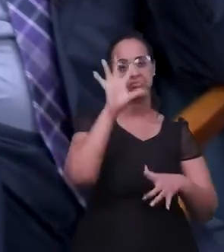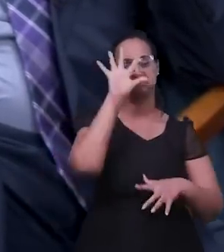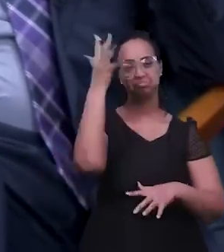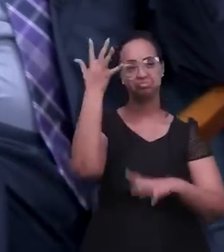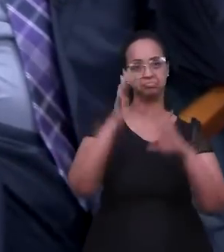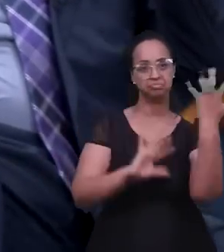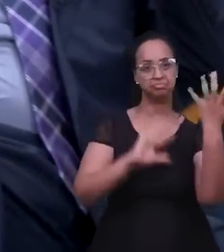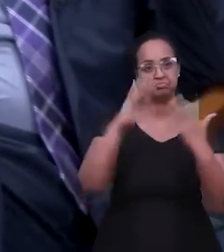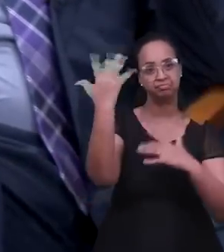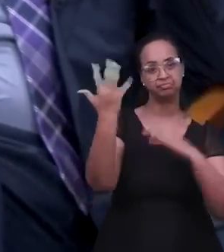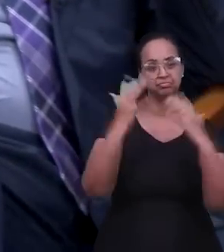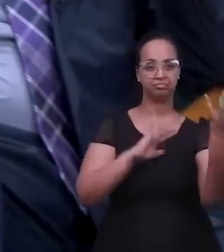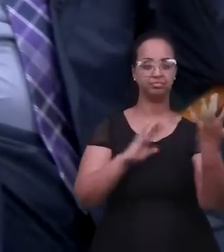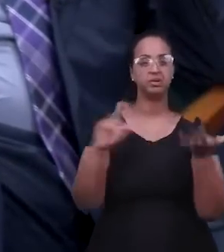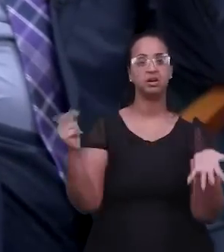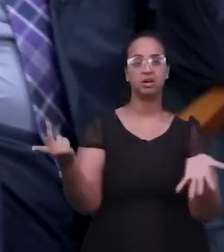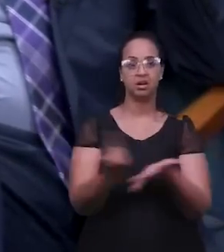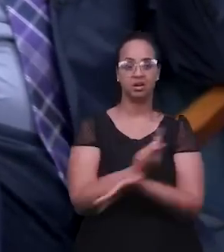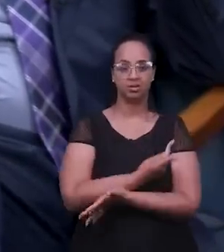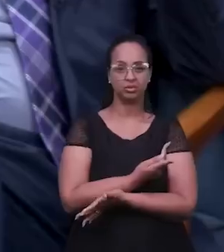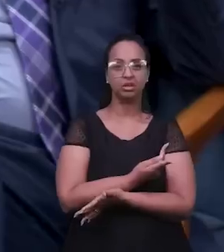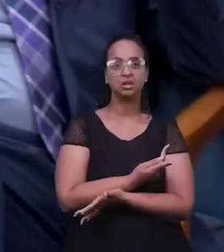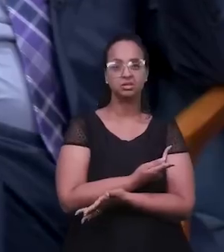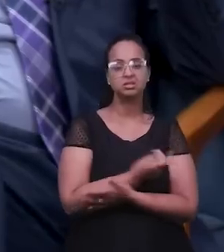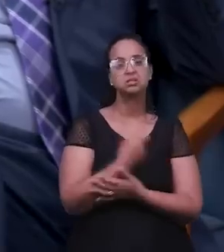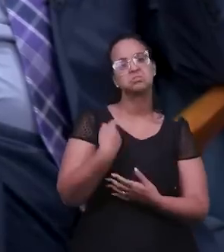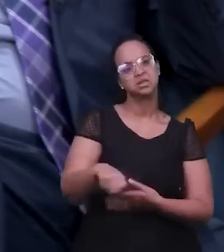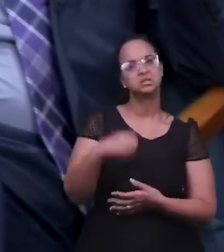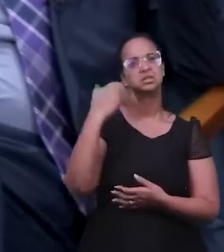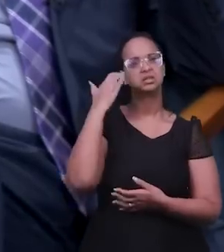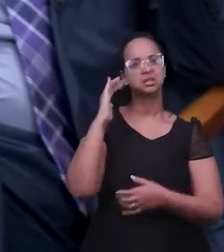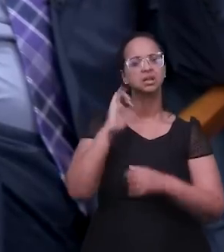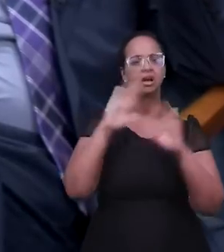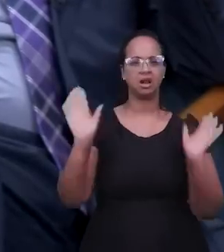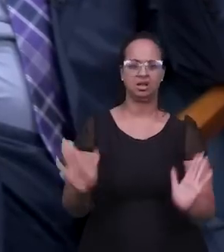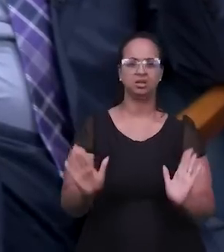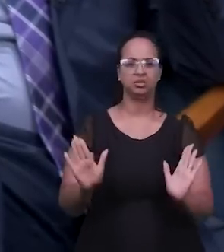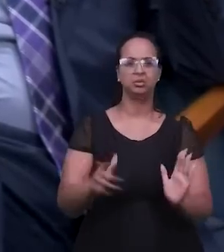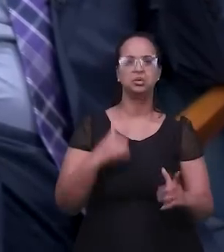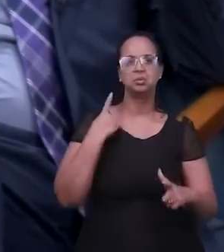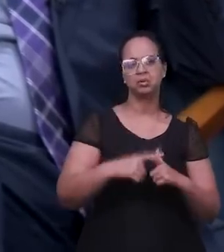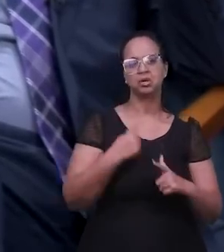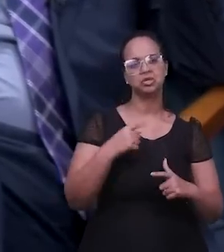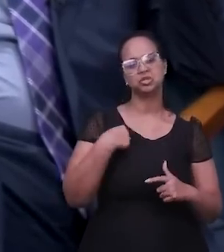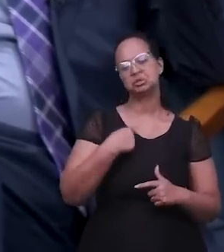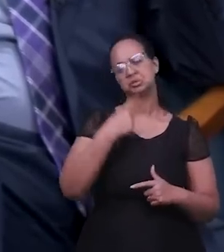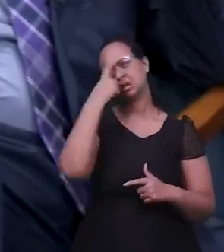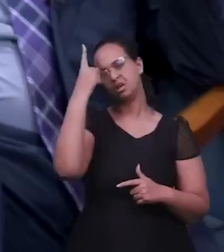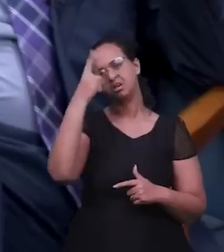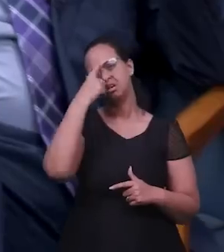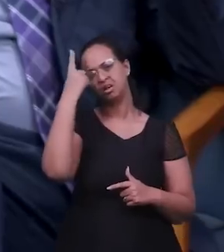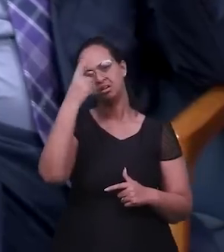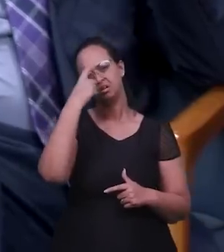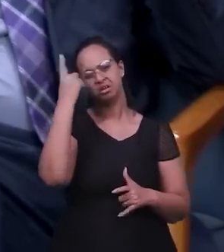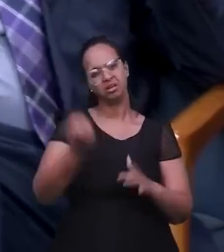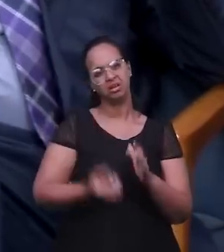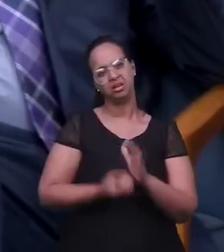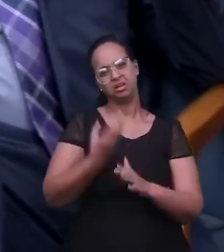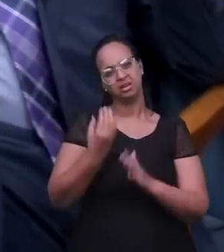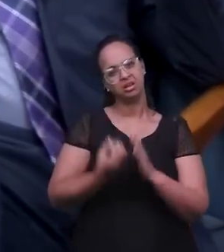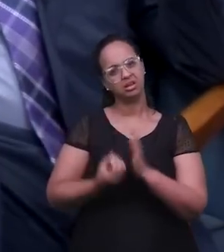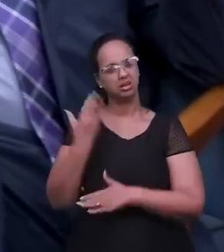os eventos que aconteçam próximos a nós sejam bem entendidos. Porque nós não